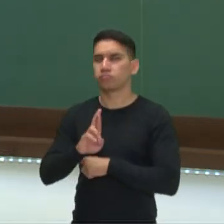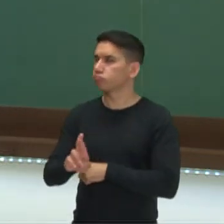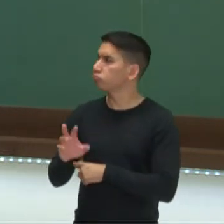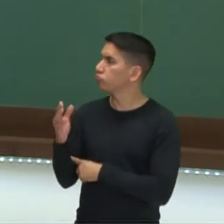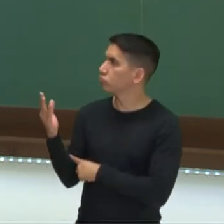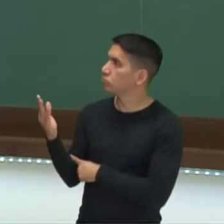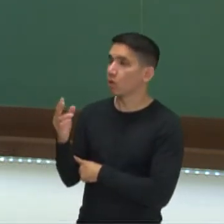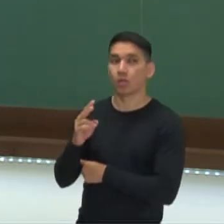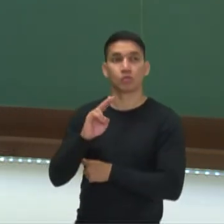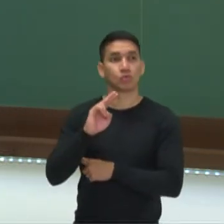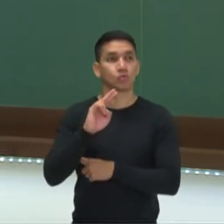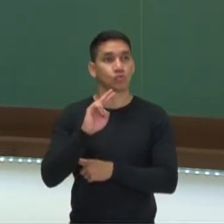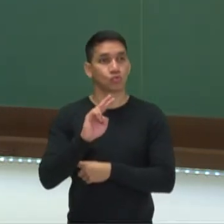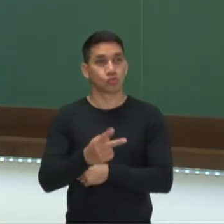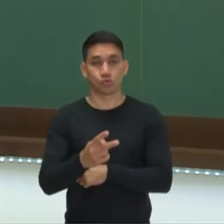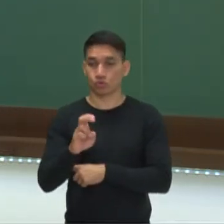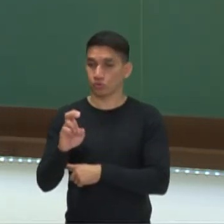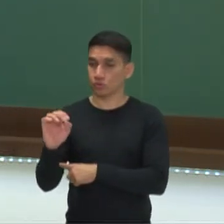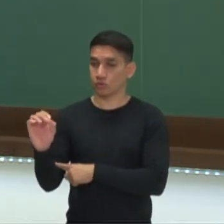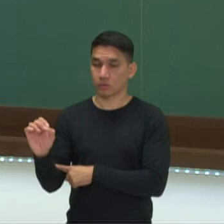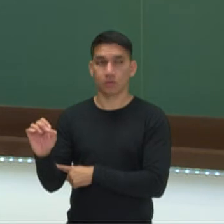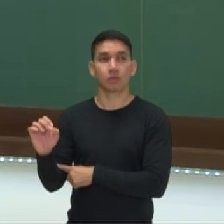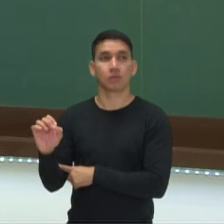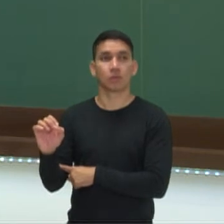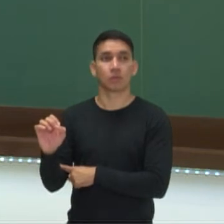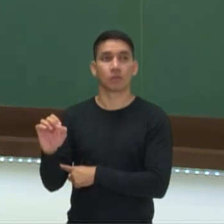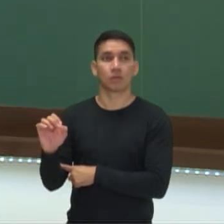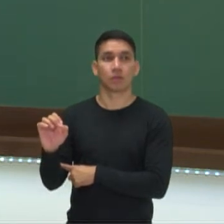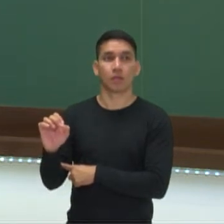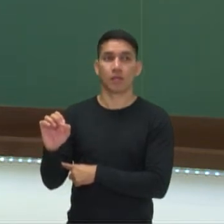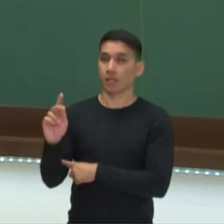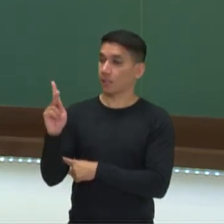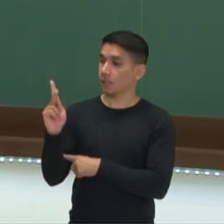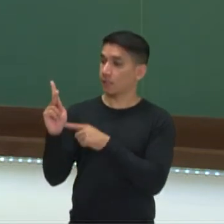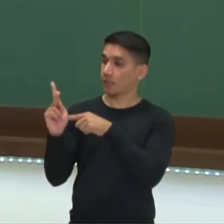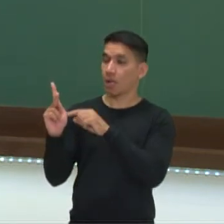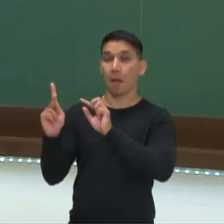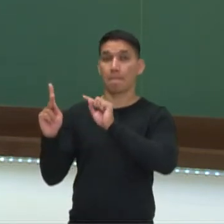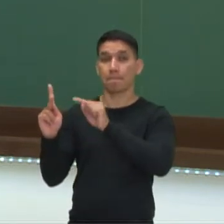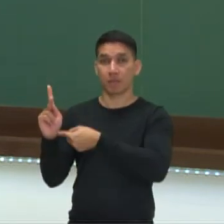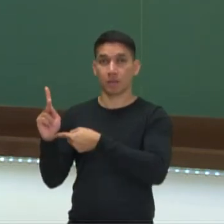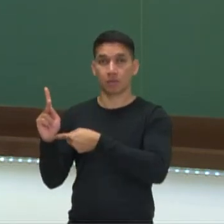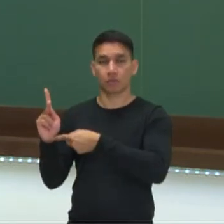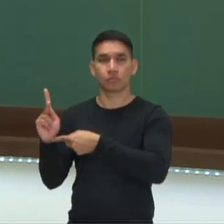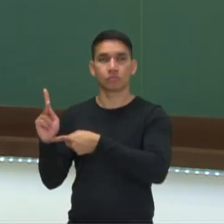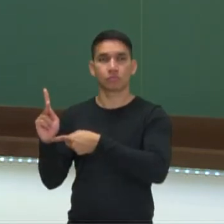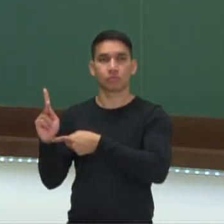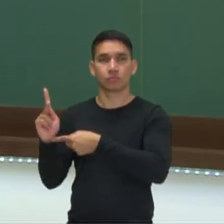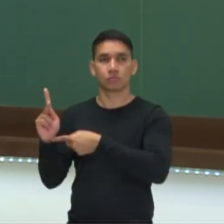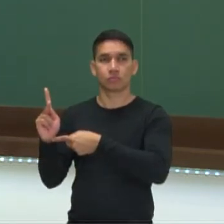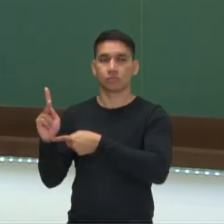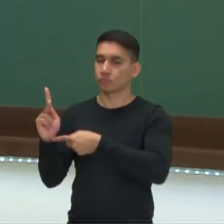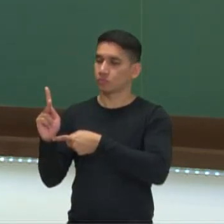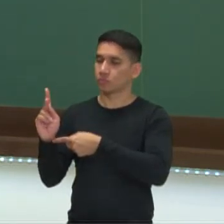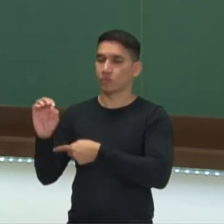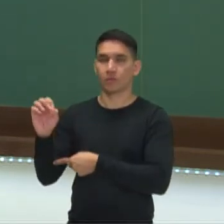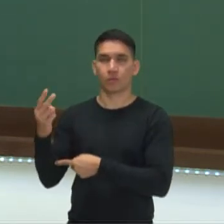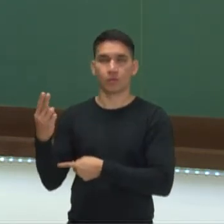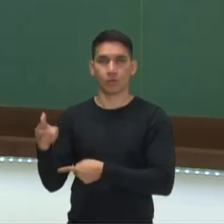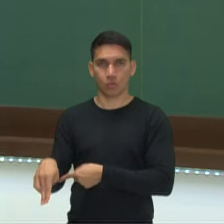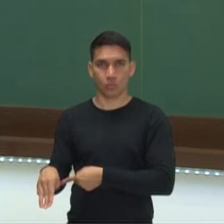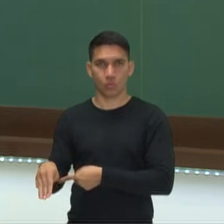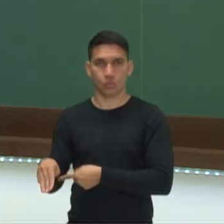ohms, ou 2,5 quilo-ohms. Quilo é 1000, né? É só levar a vírgula até a casa da milhar, que é o 2.